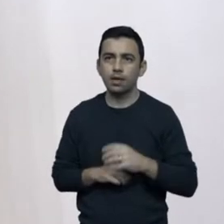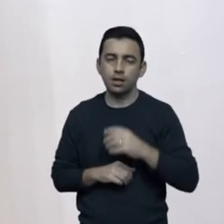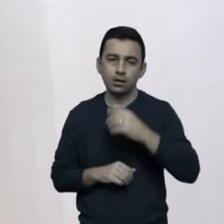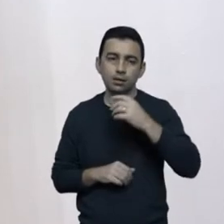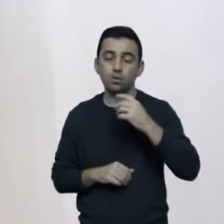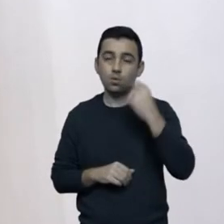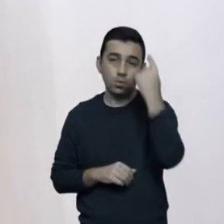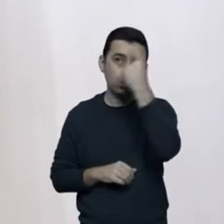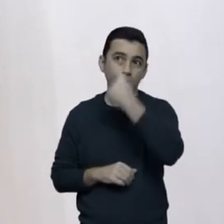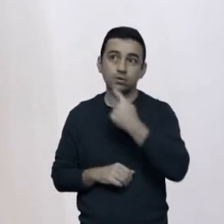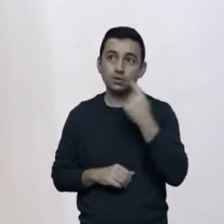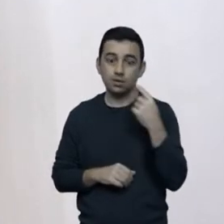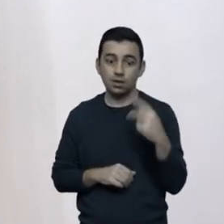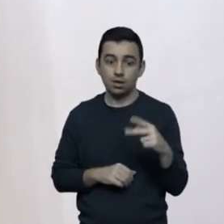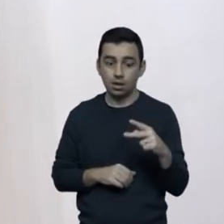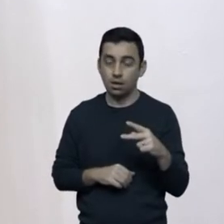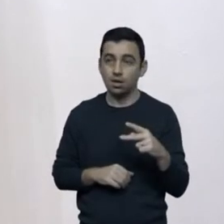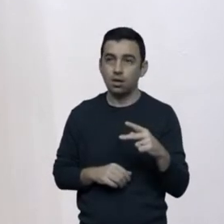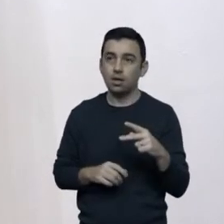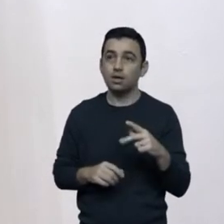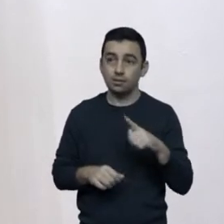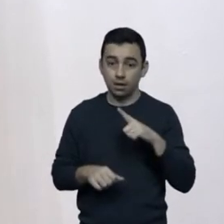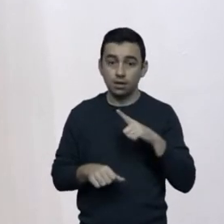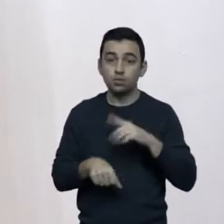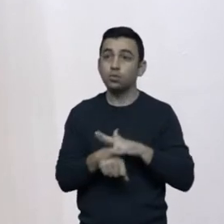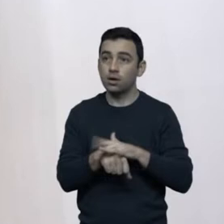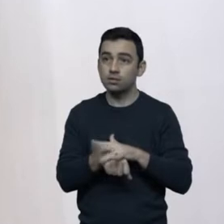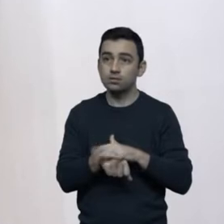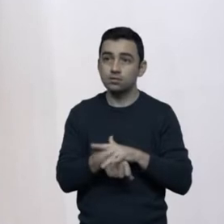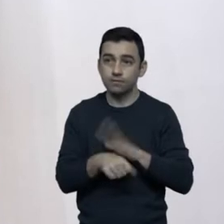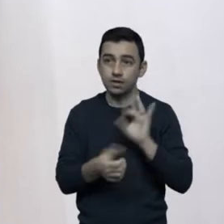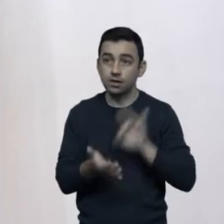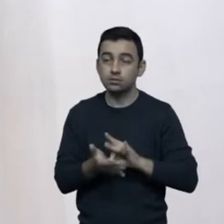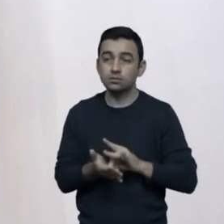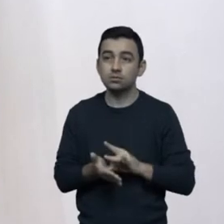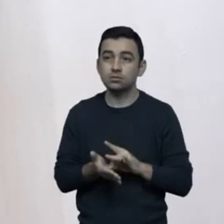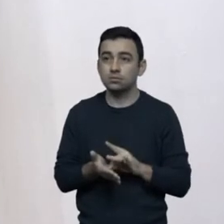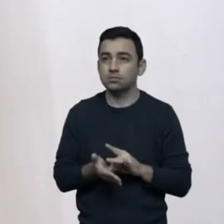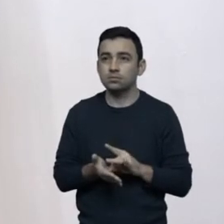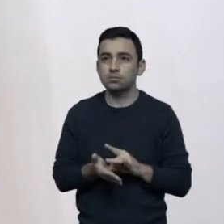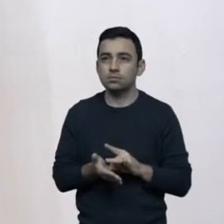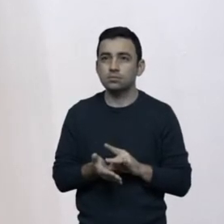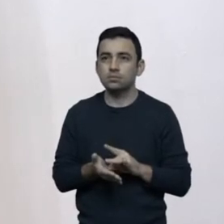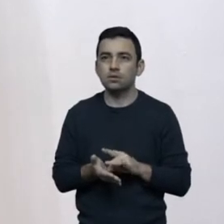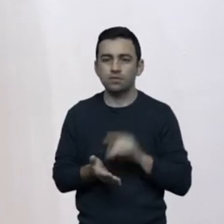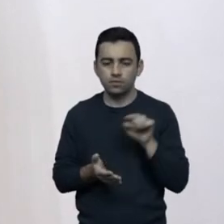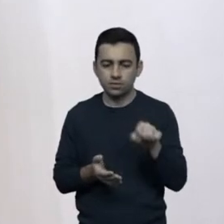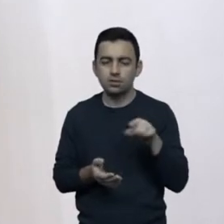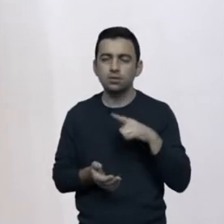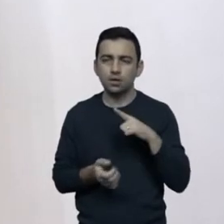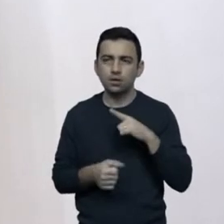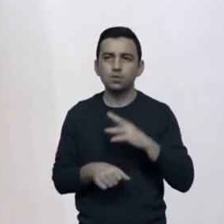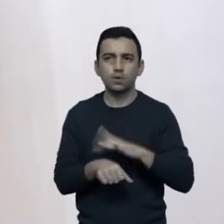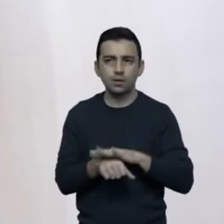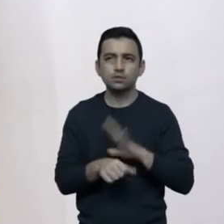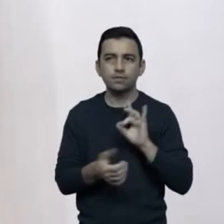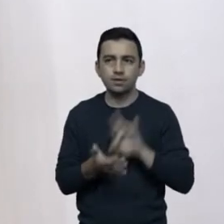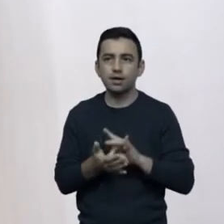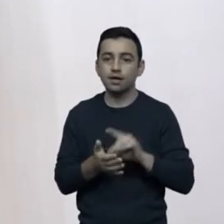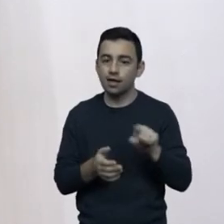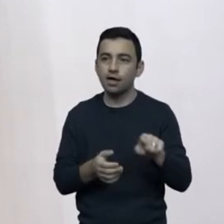iluminasse. Ela disse, então, quer dizer que eu tenho uma doença de verdade? Não, mas você tem uma doença de verdade. Você tem essa